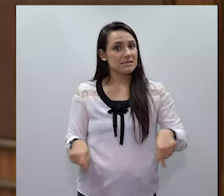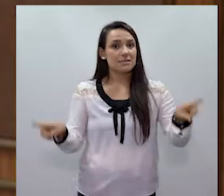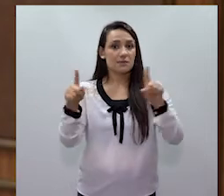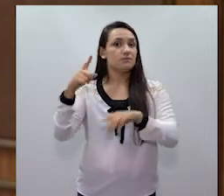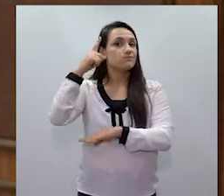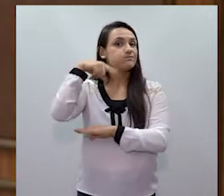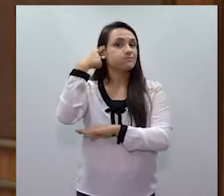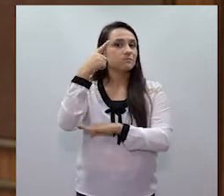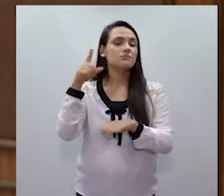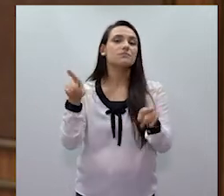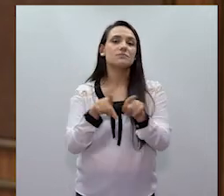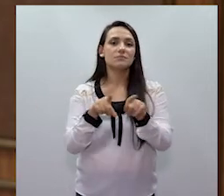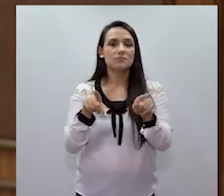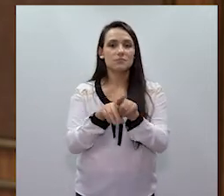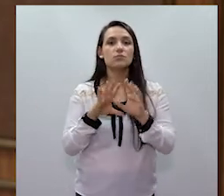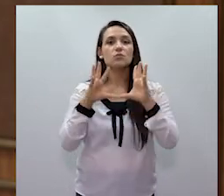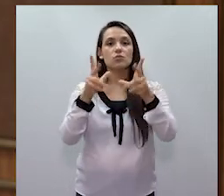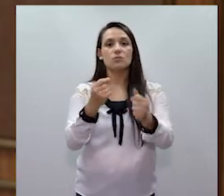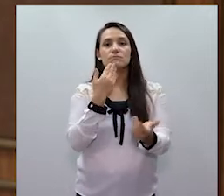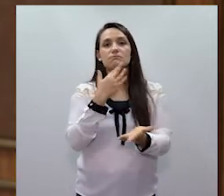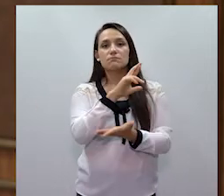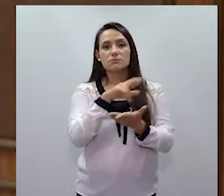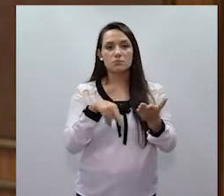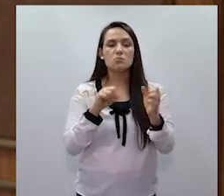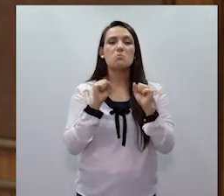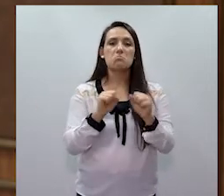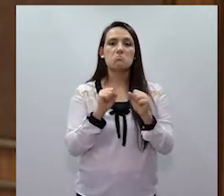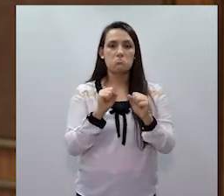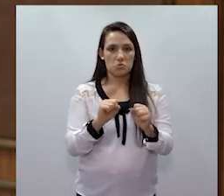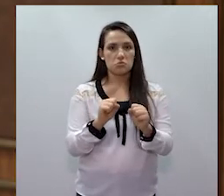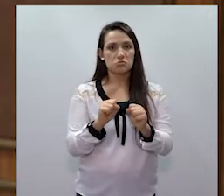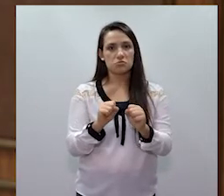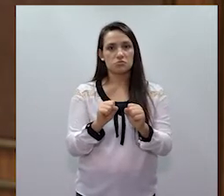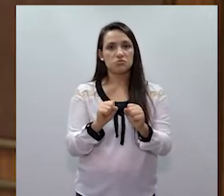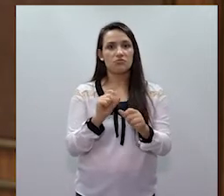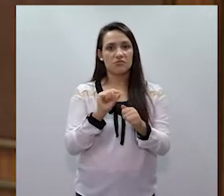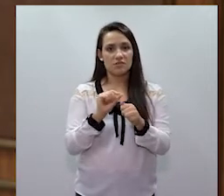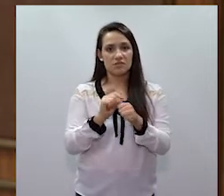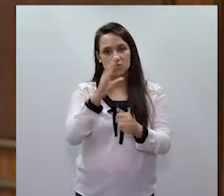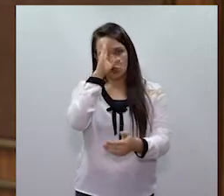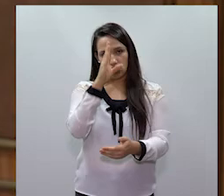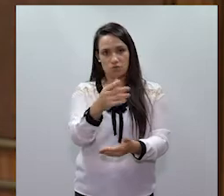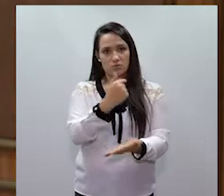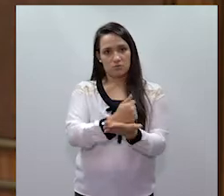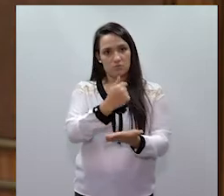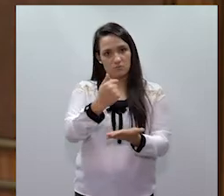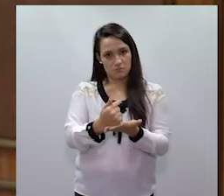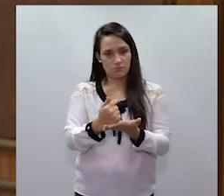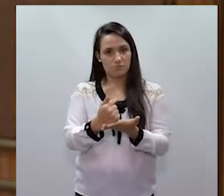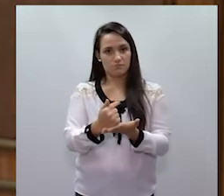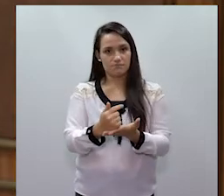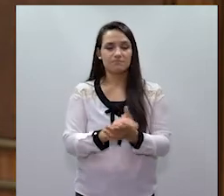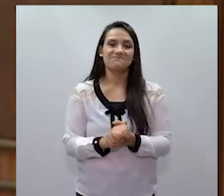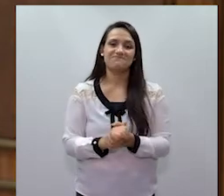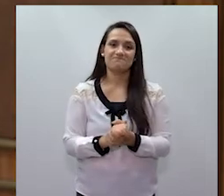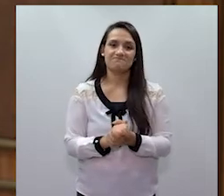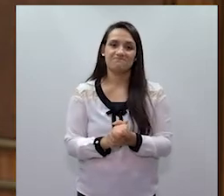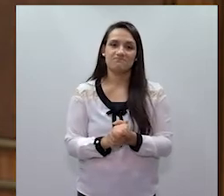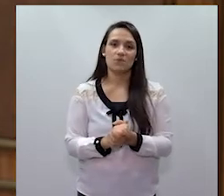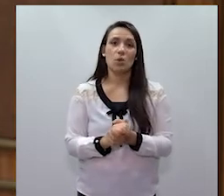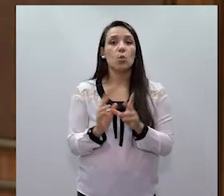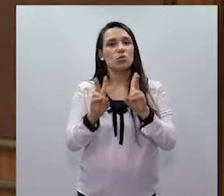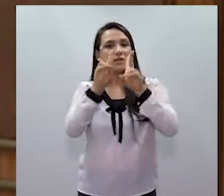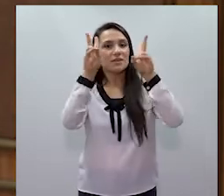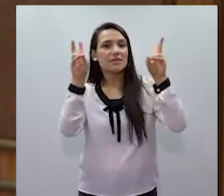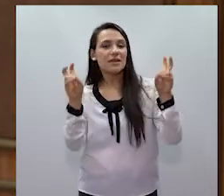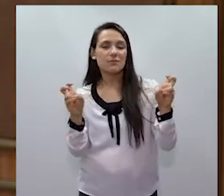contratar advogado e os requerimentos podem ser formulados diretamente em cartório pelo interessado. O mérito da